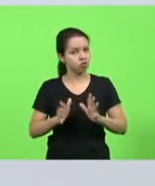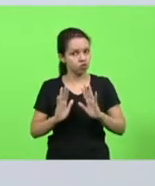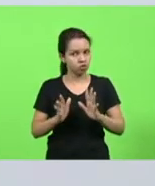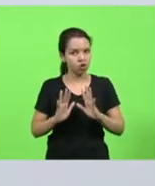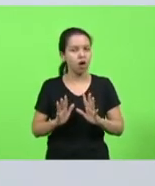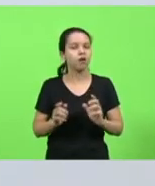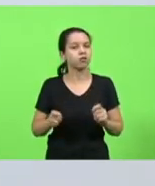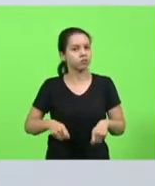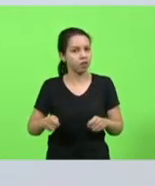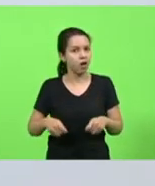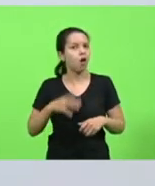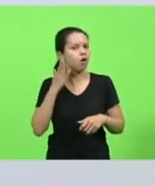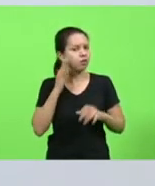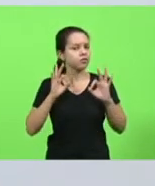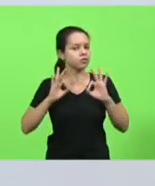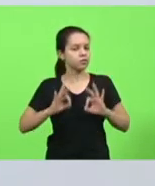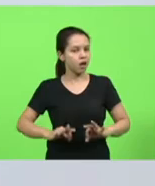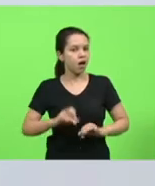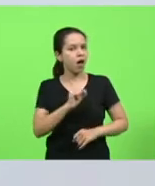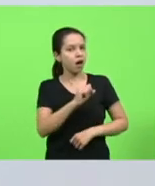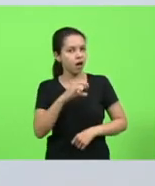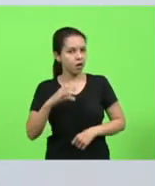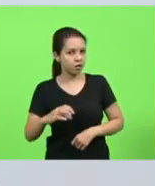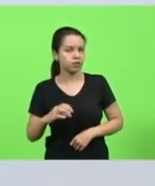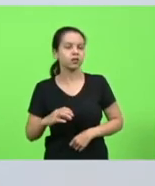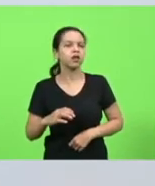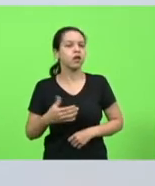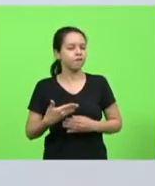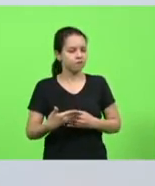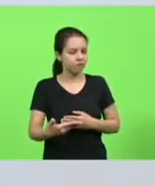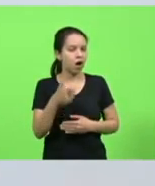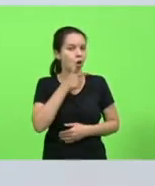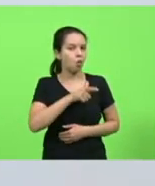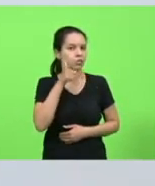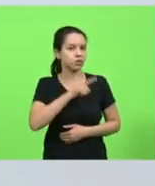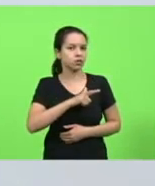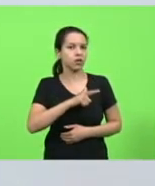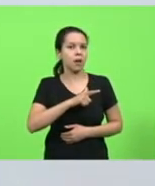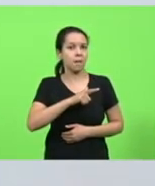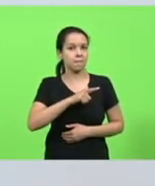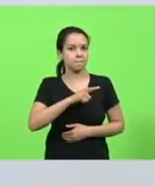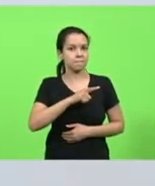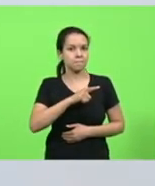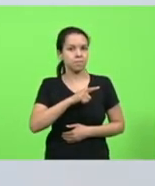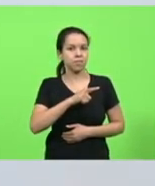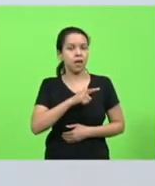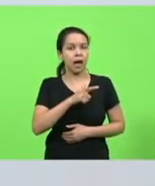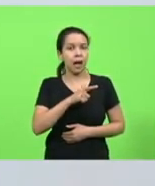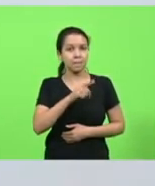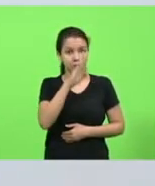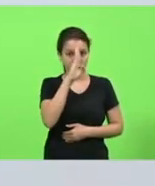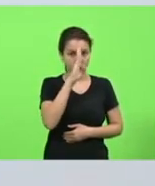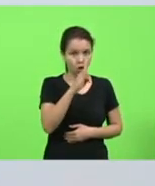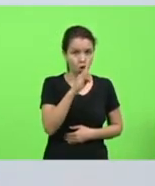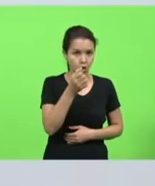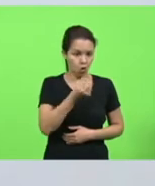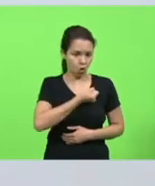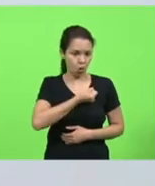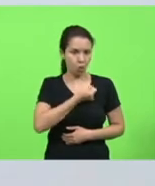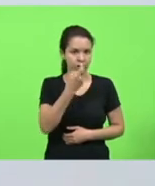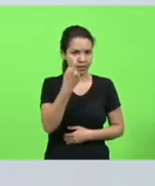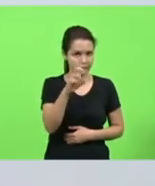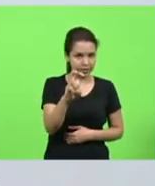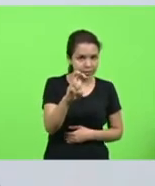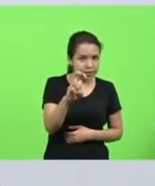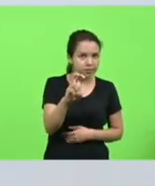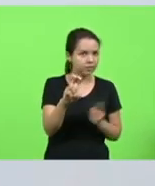que Santa Catarina também vai conseguir que a prioridade não seja o número 15, e sim que seja